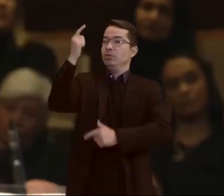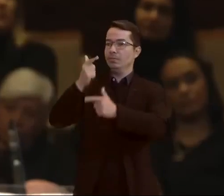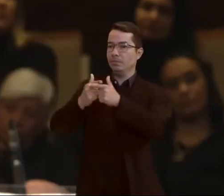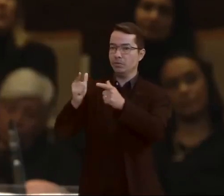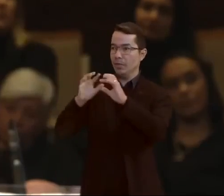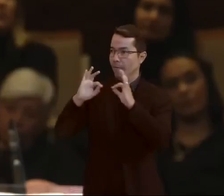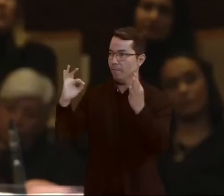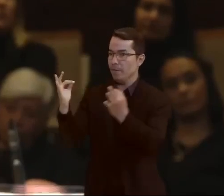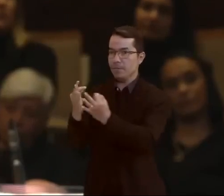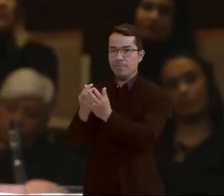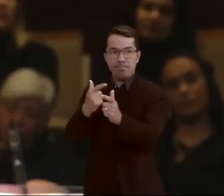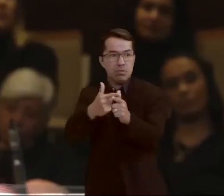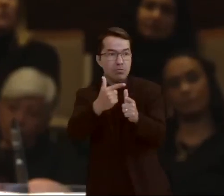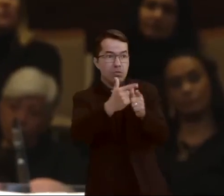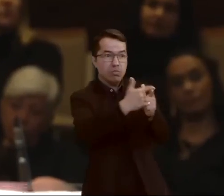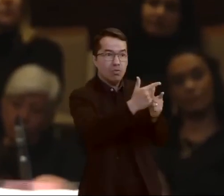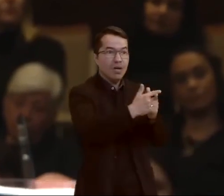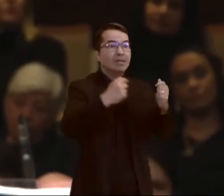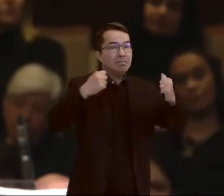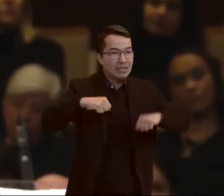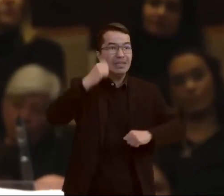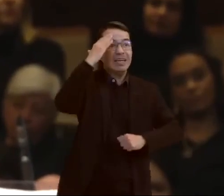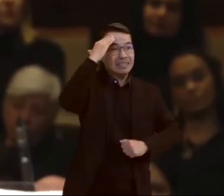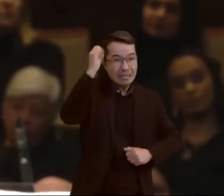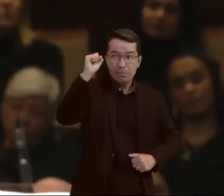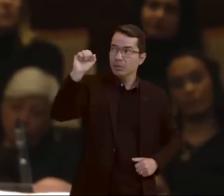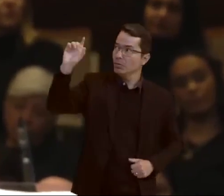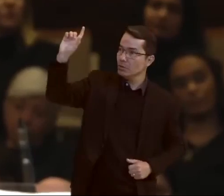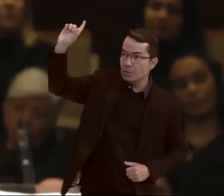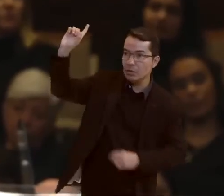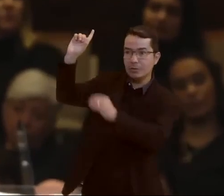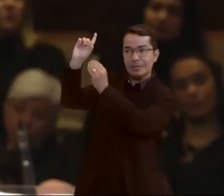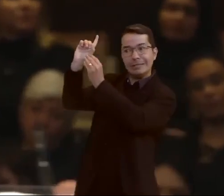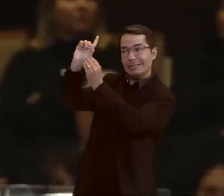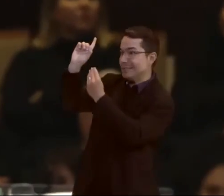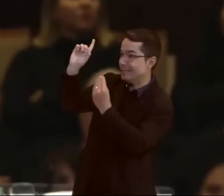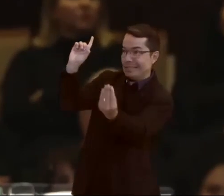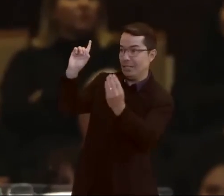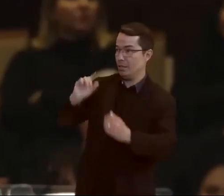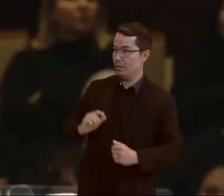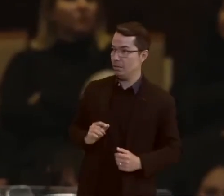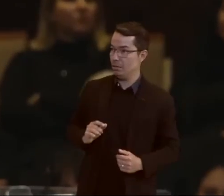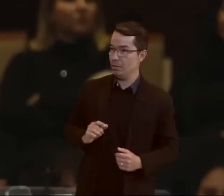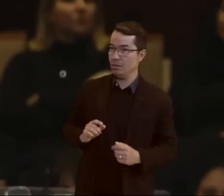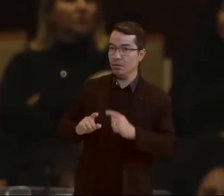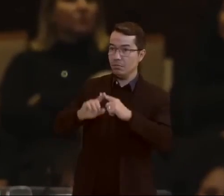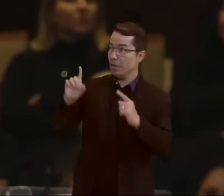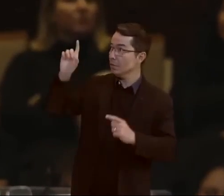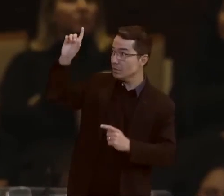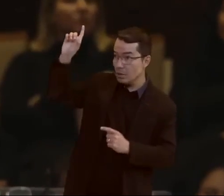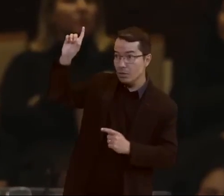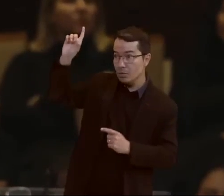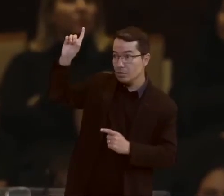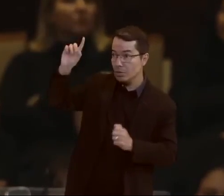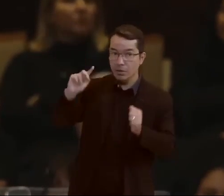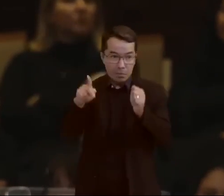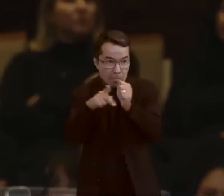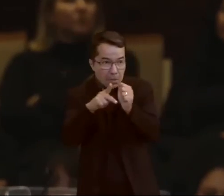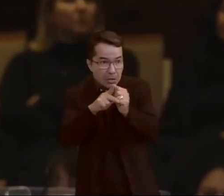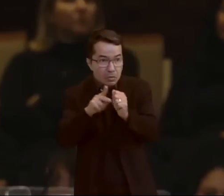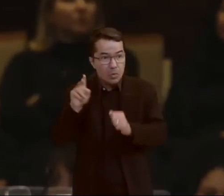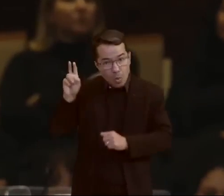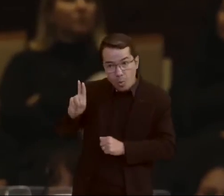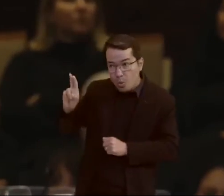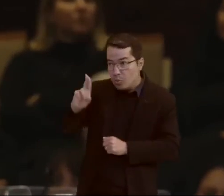de sabedoria de Deus. E aí, o que ele está dizendo é o seguinte: não se acomode ao